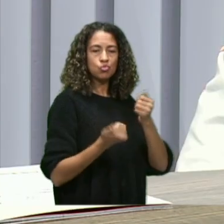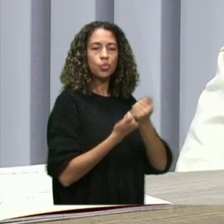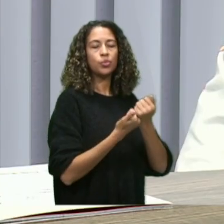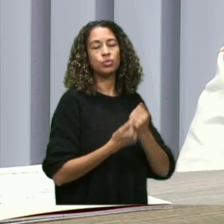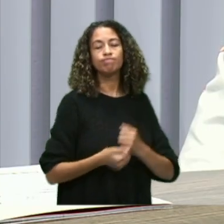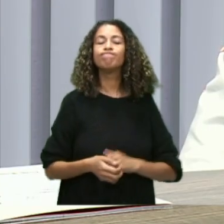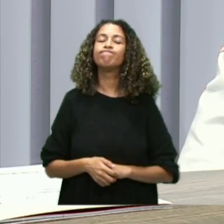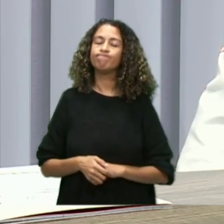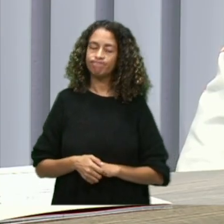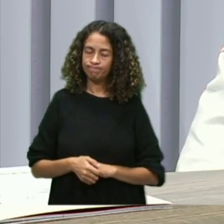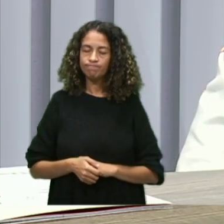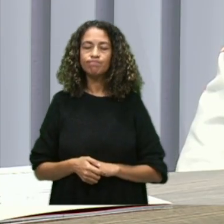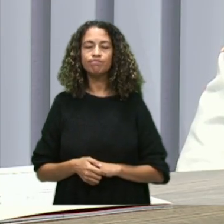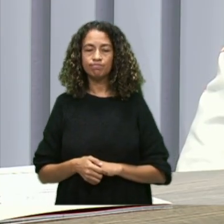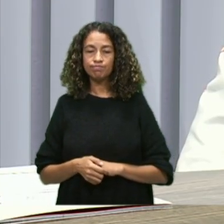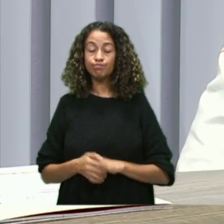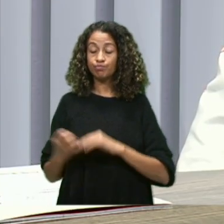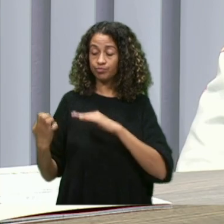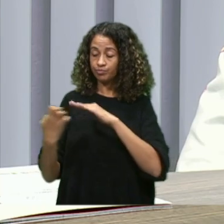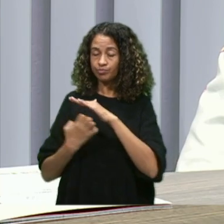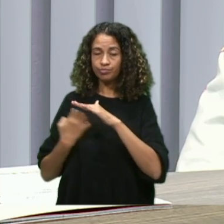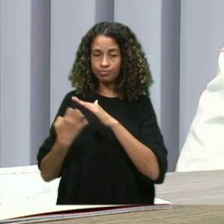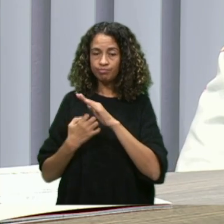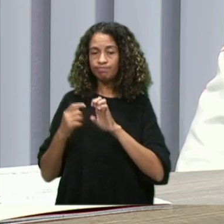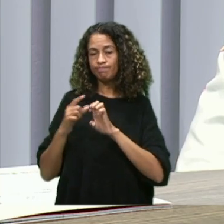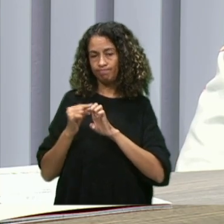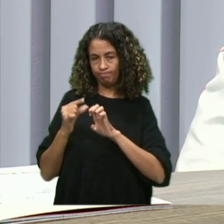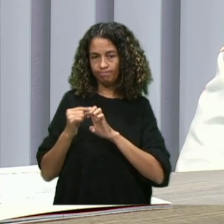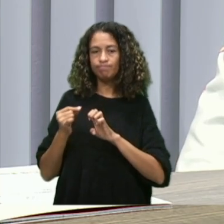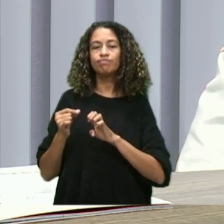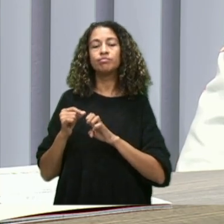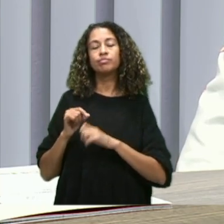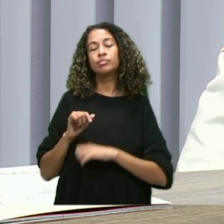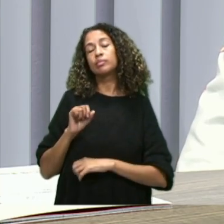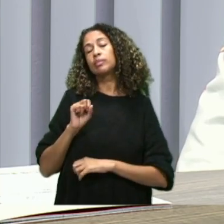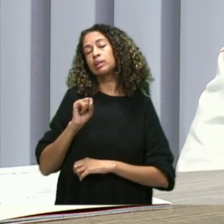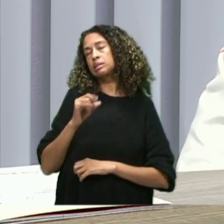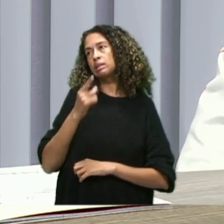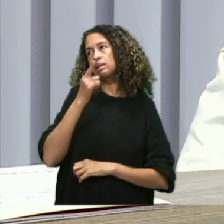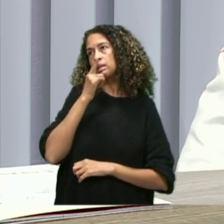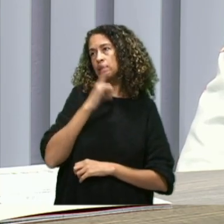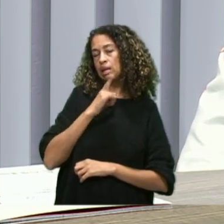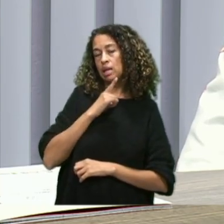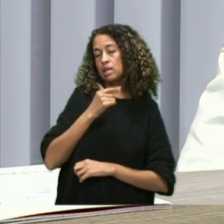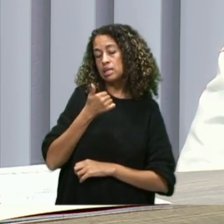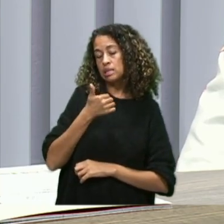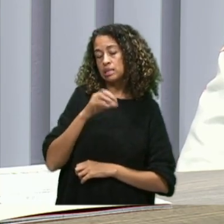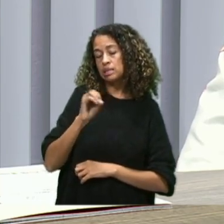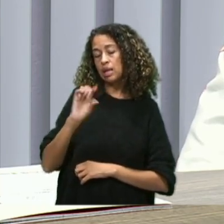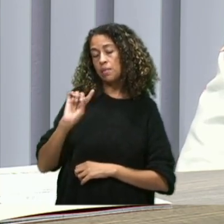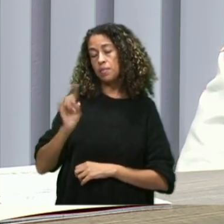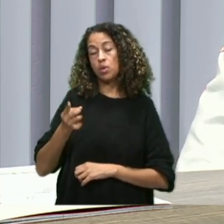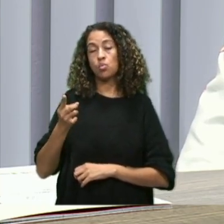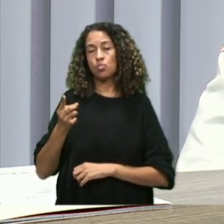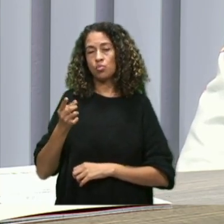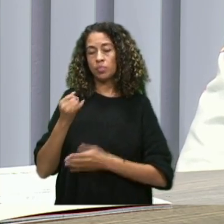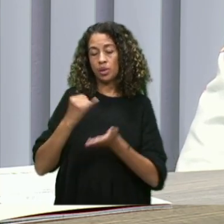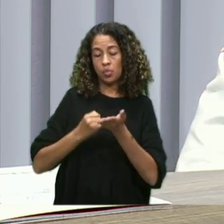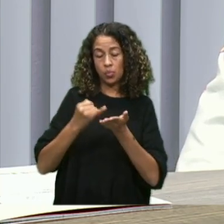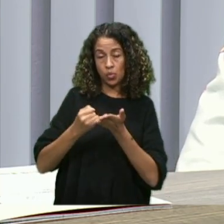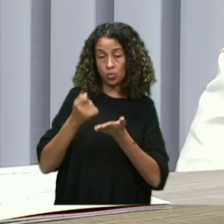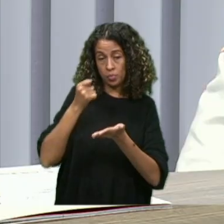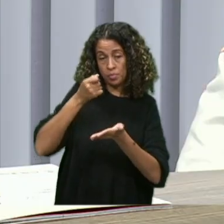E a empresa, assim, por exemplo, se ela tem R$100 mil para pagar de imposto de renda, por